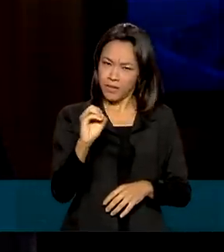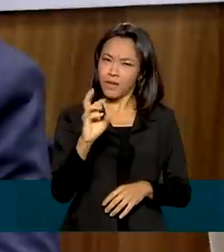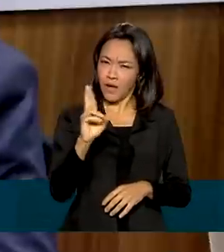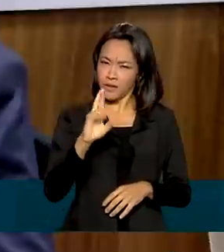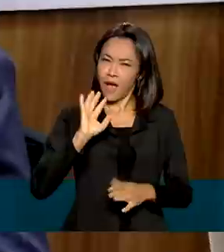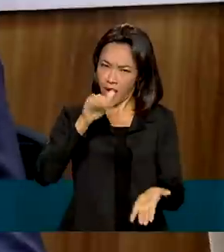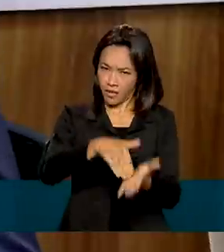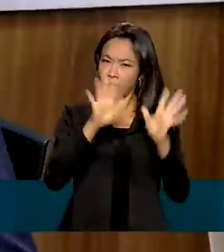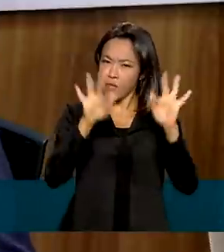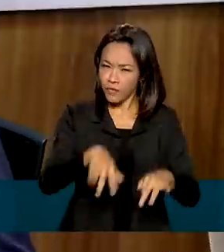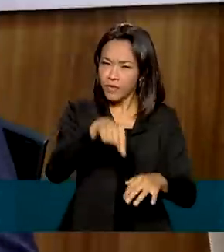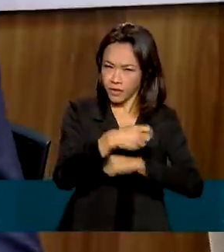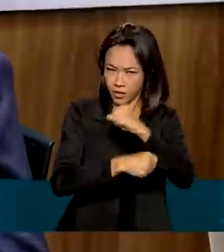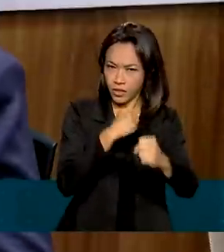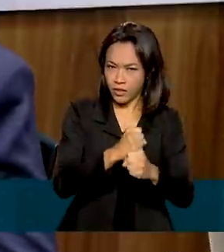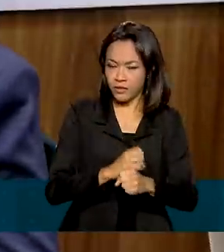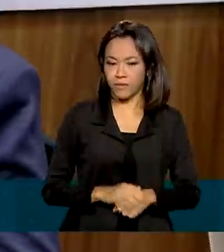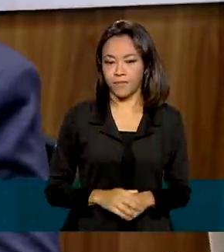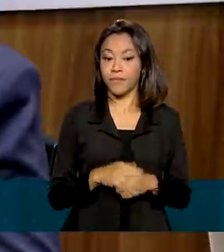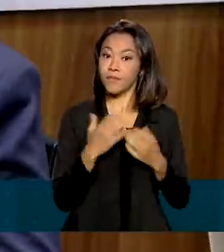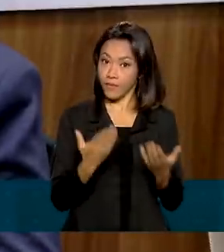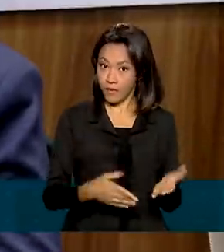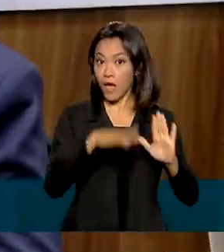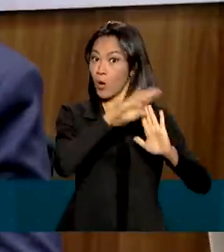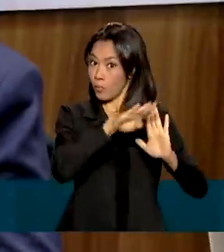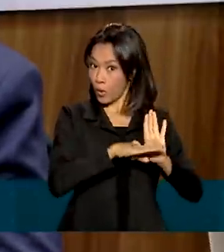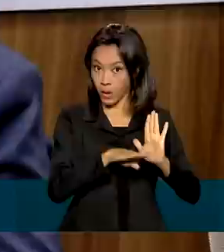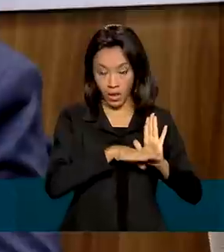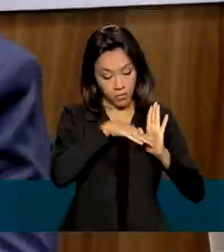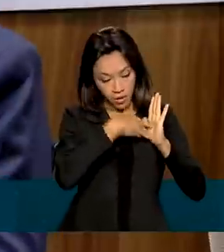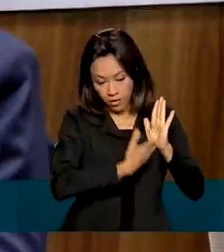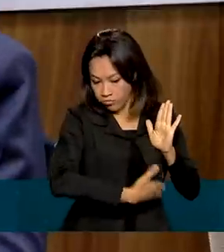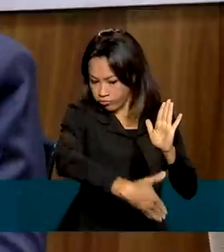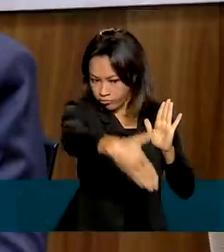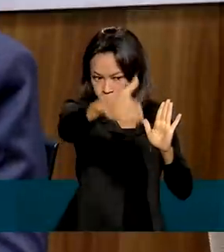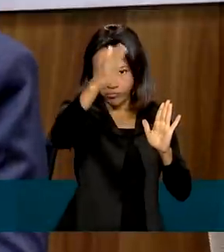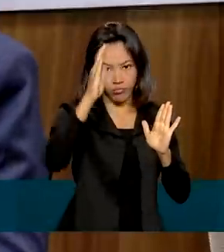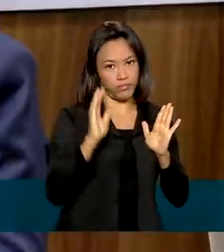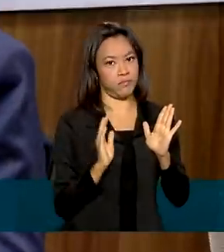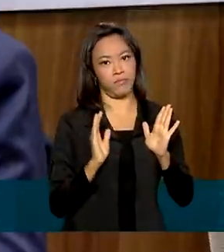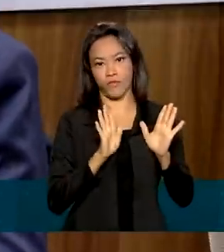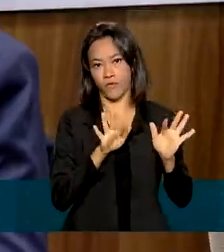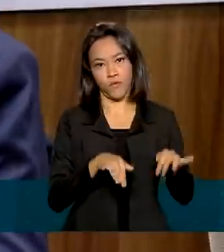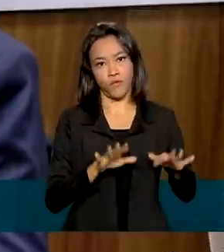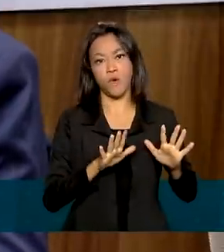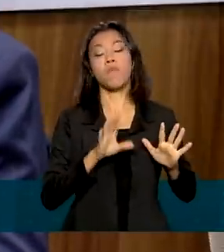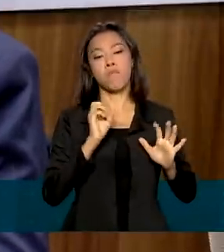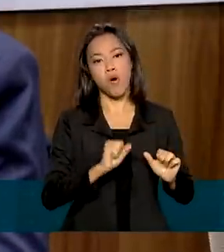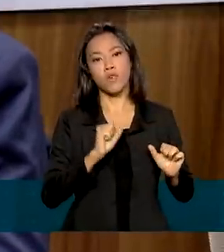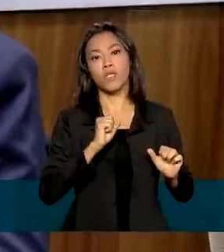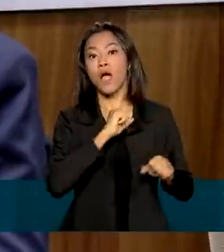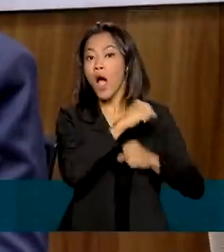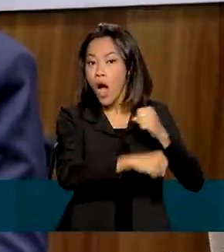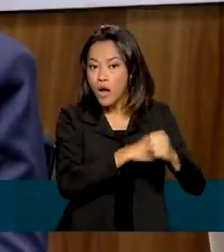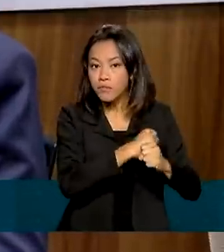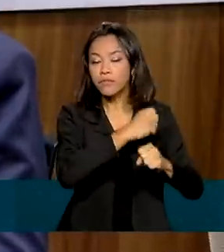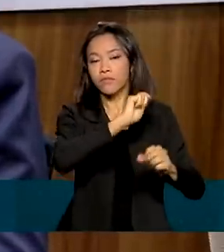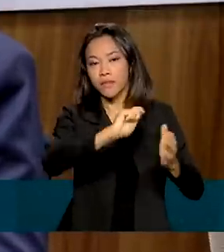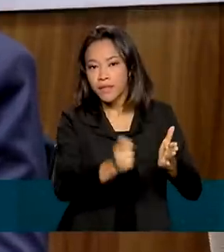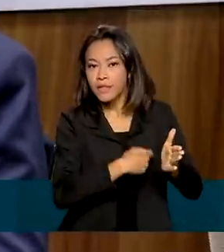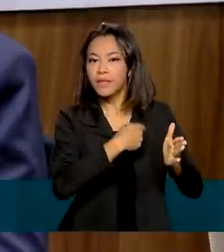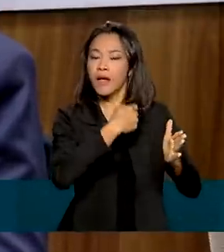final deste ano não eu é um programa que eu eterno veio para valer e ele é renovado a todo ano